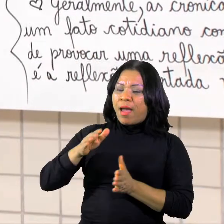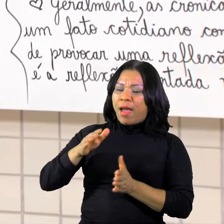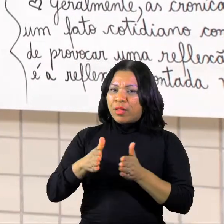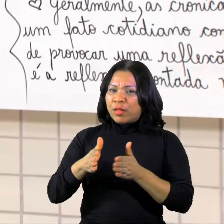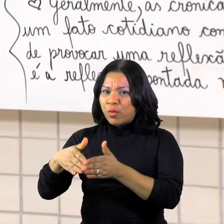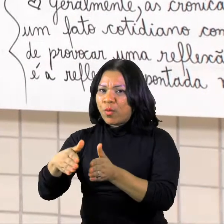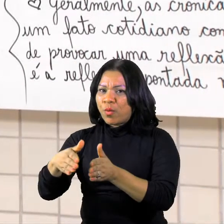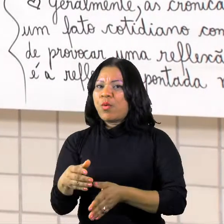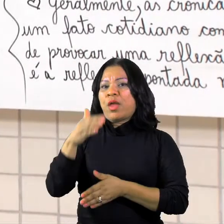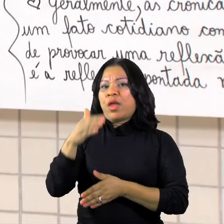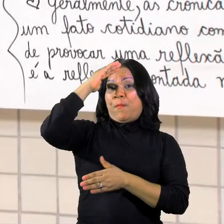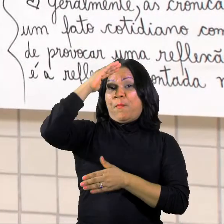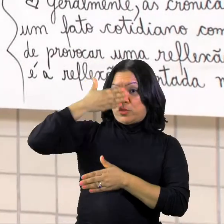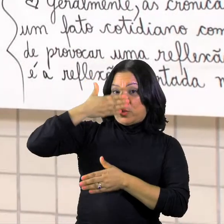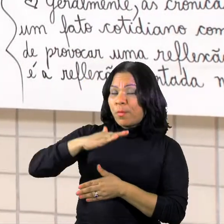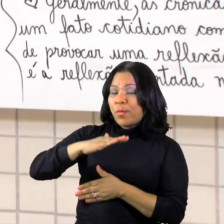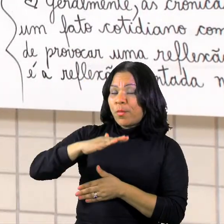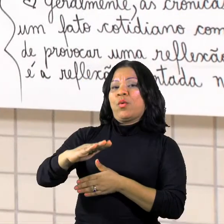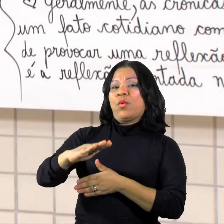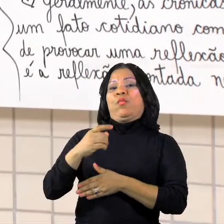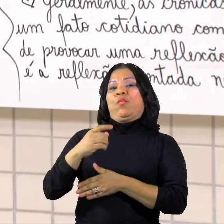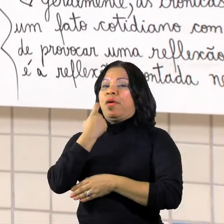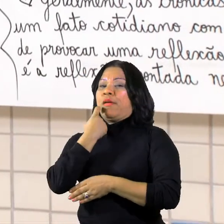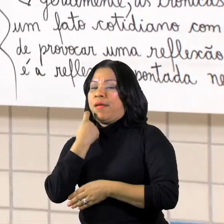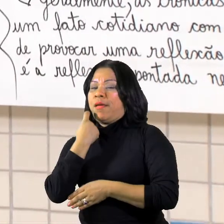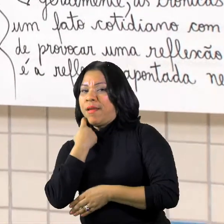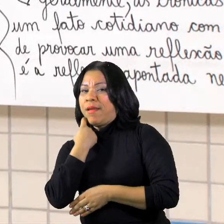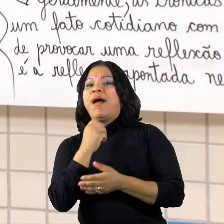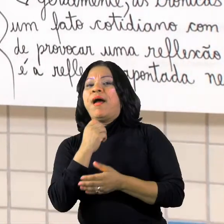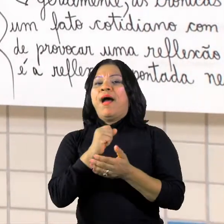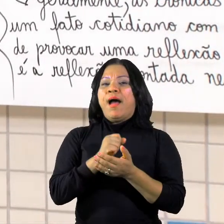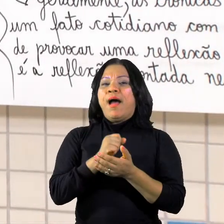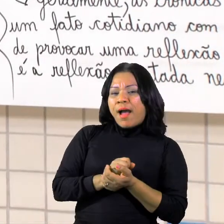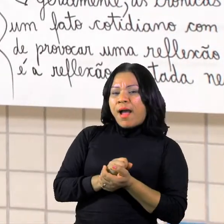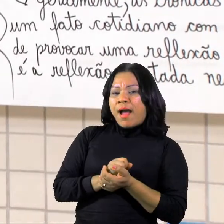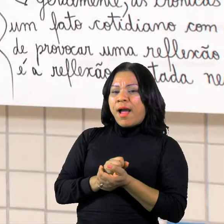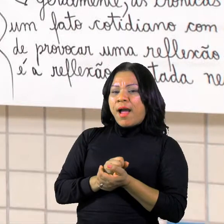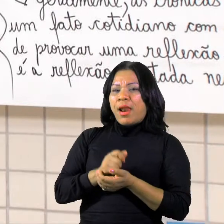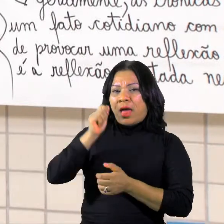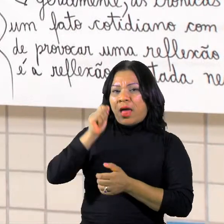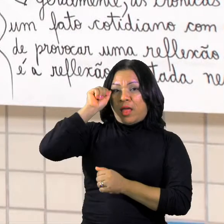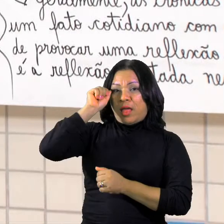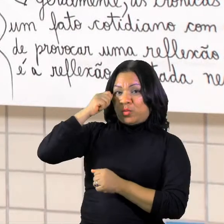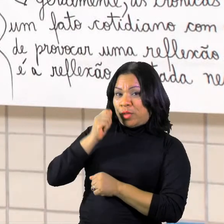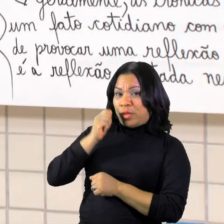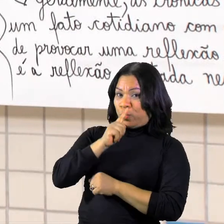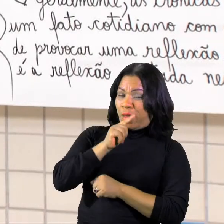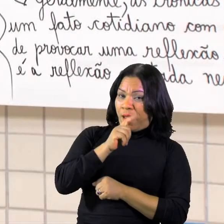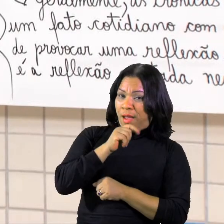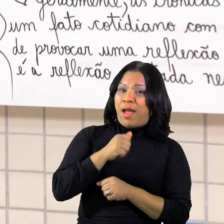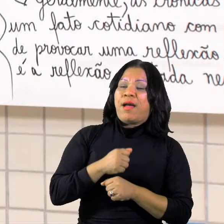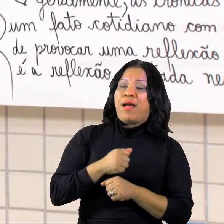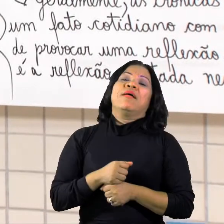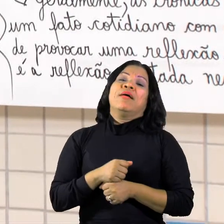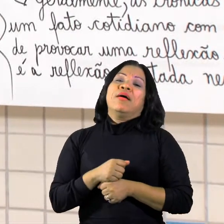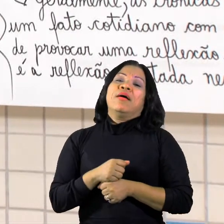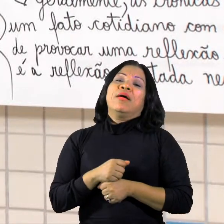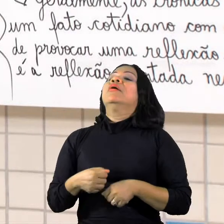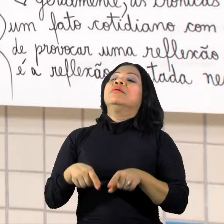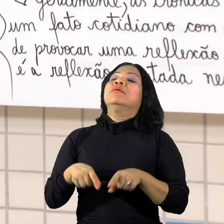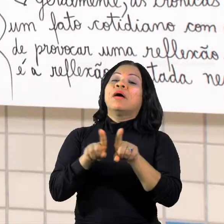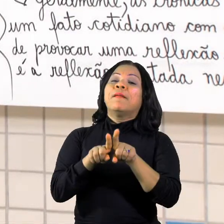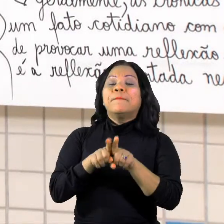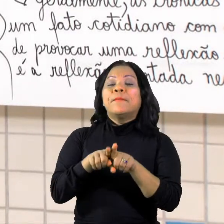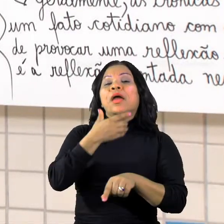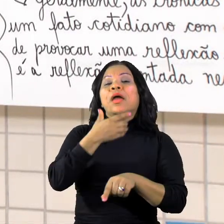da pirarara, da sucuri, do nego d'água. E também os pais e avós